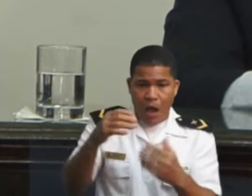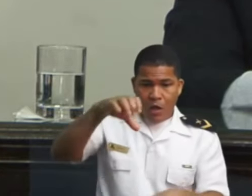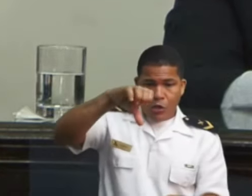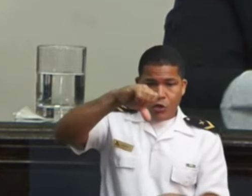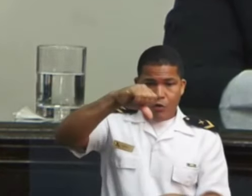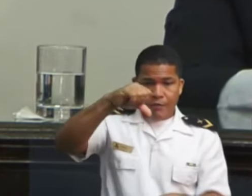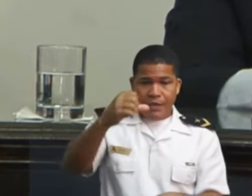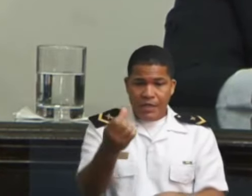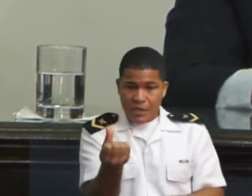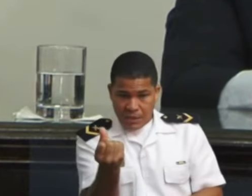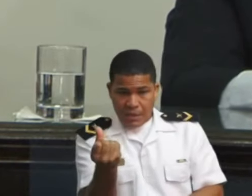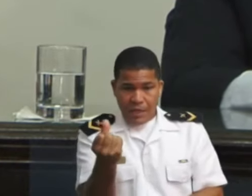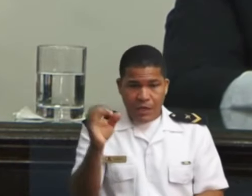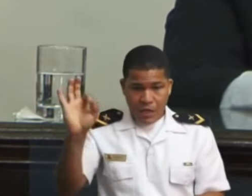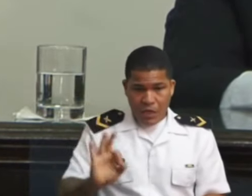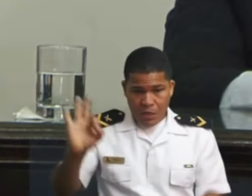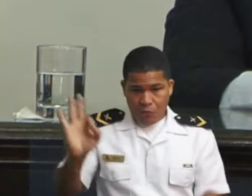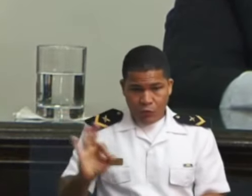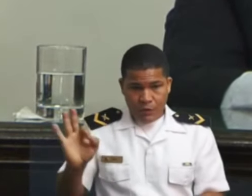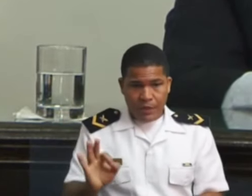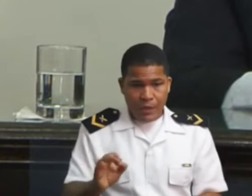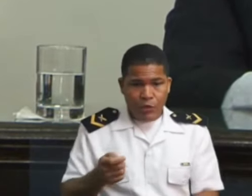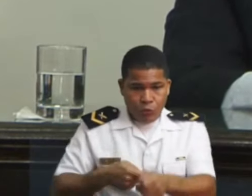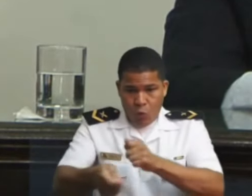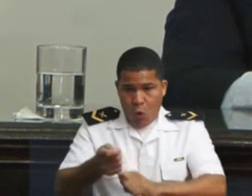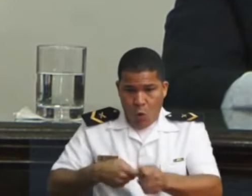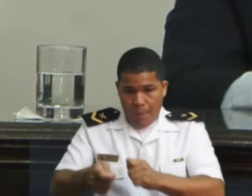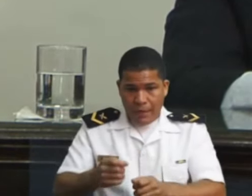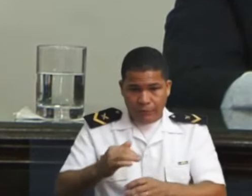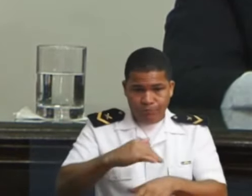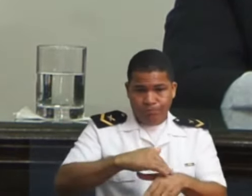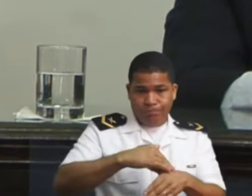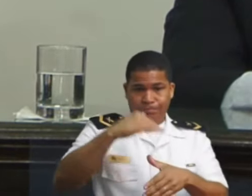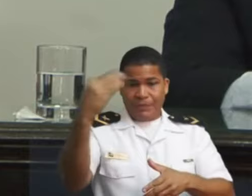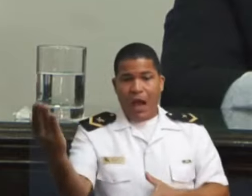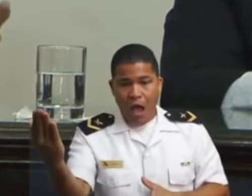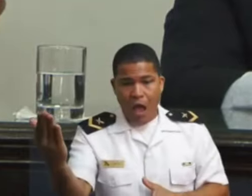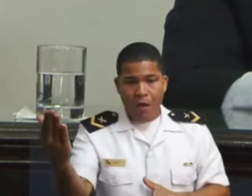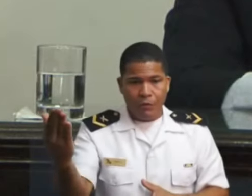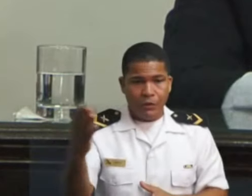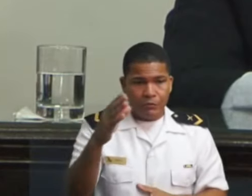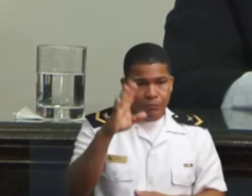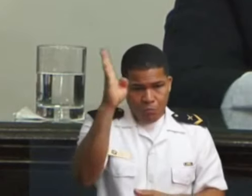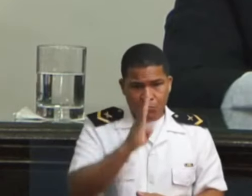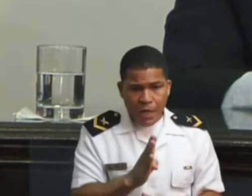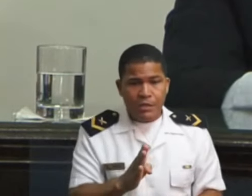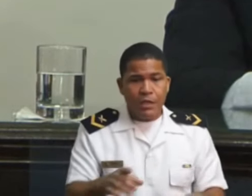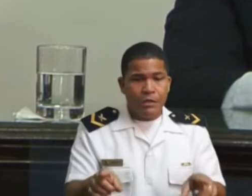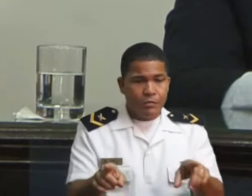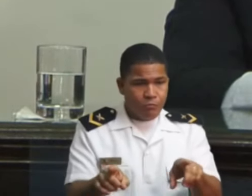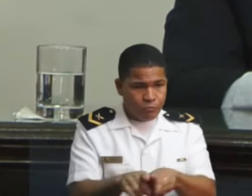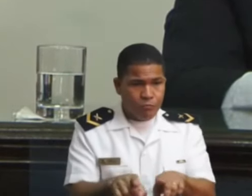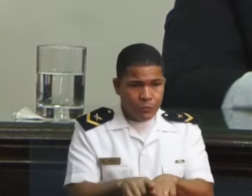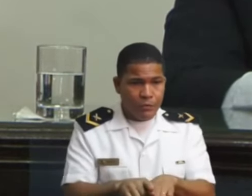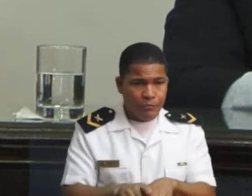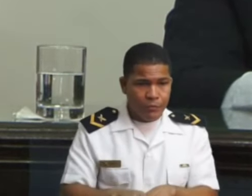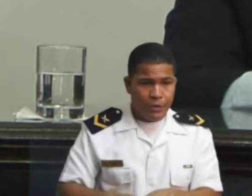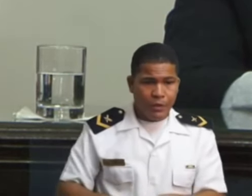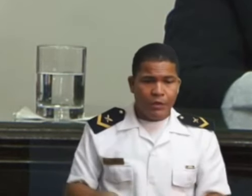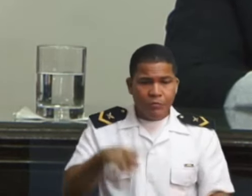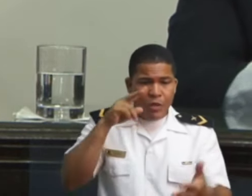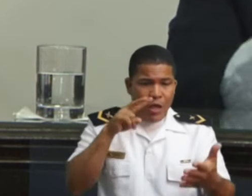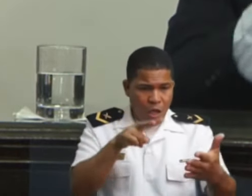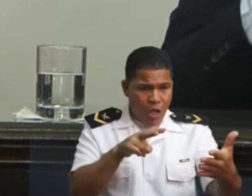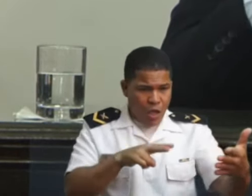96% do comércio exterior brasileiro. Tá? Li reportagem recente em torno de